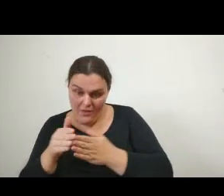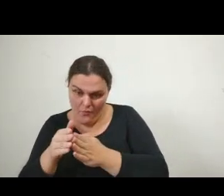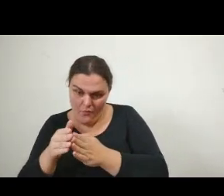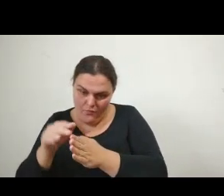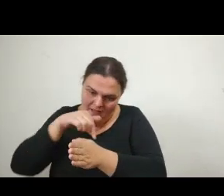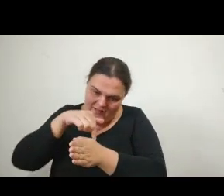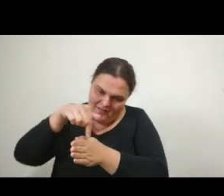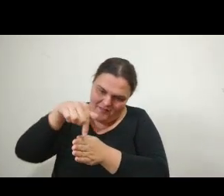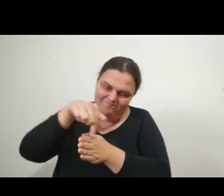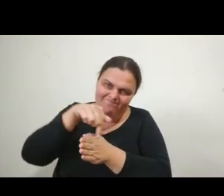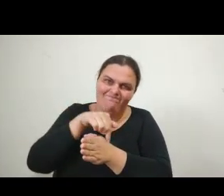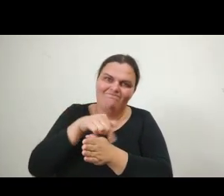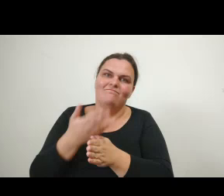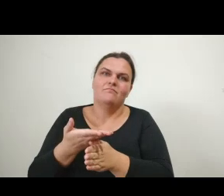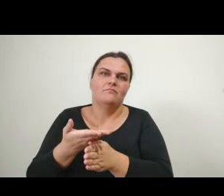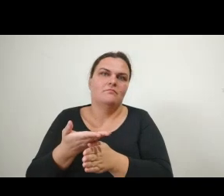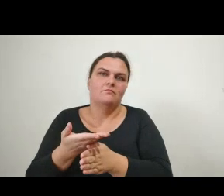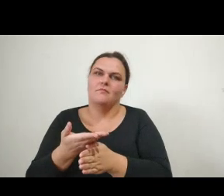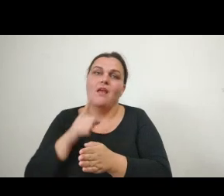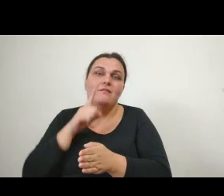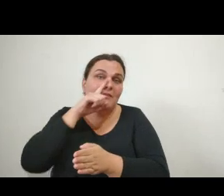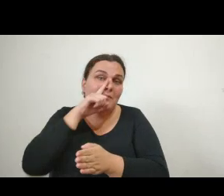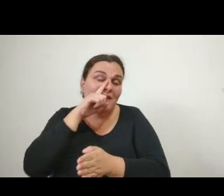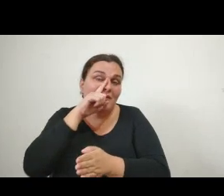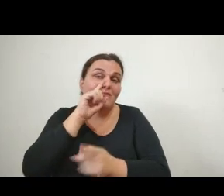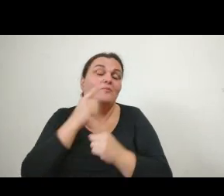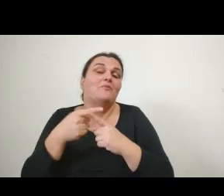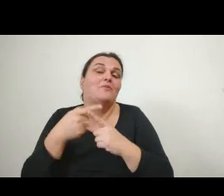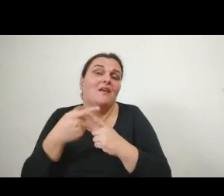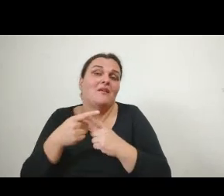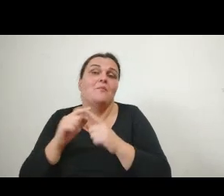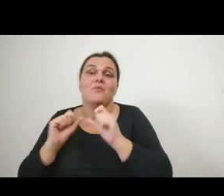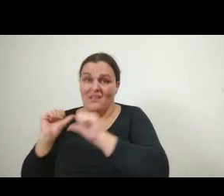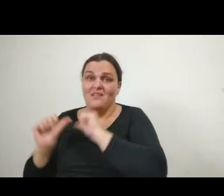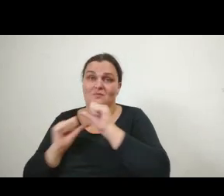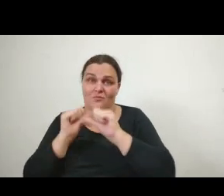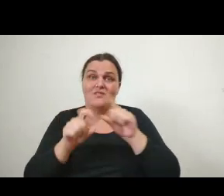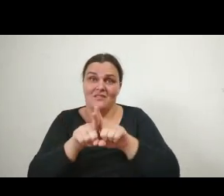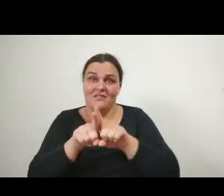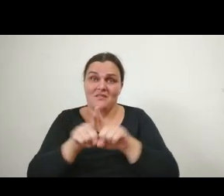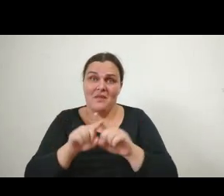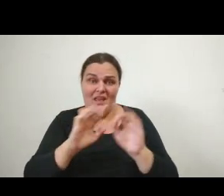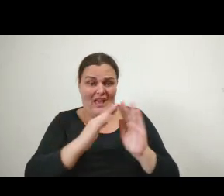para desastres, né, ambientais. Em